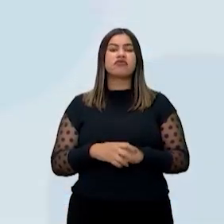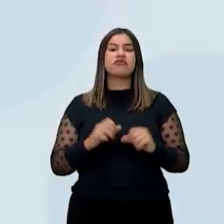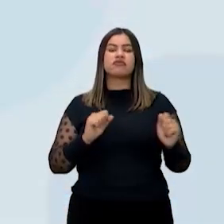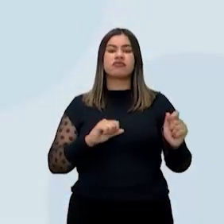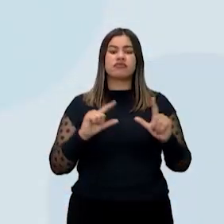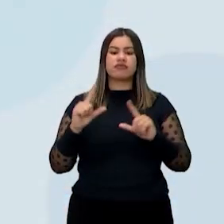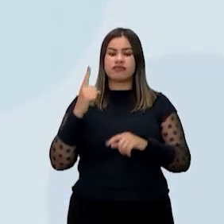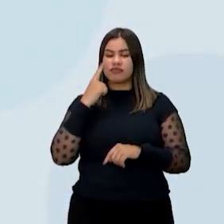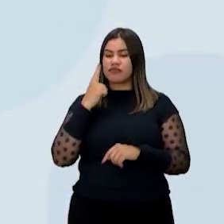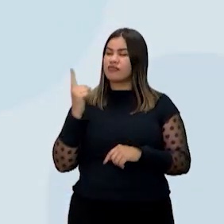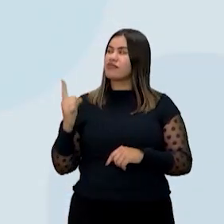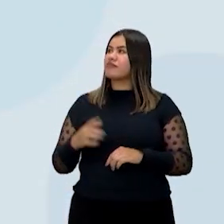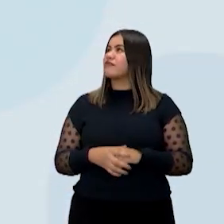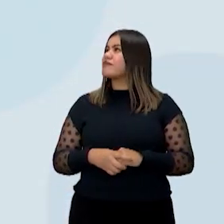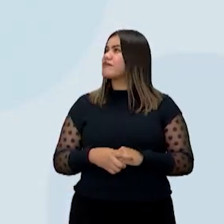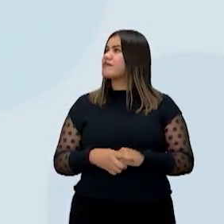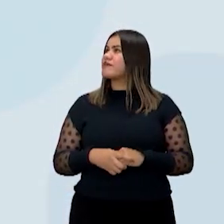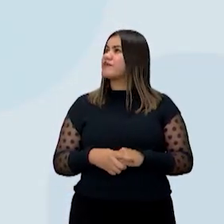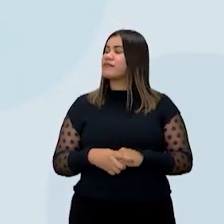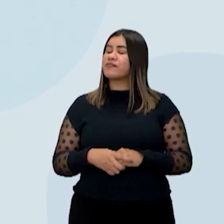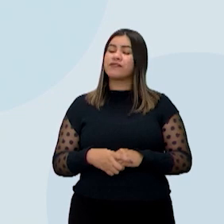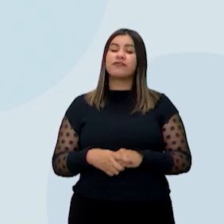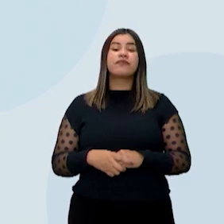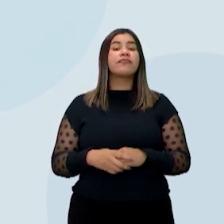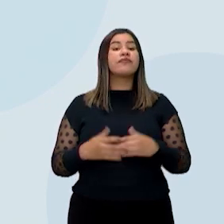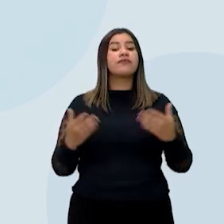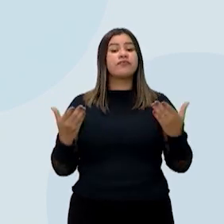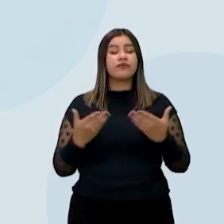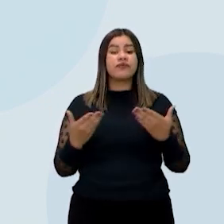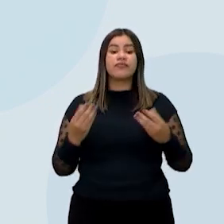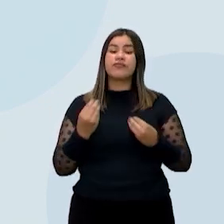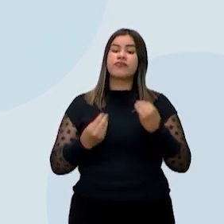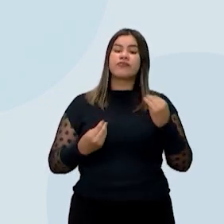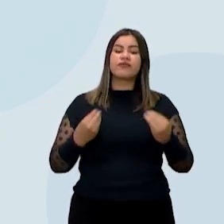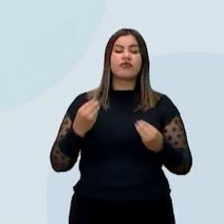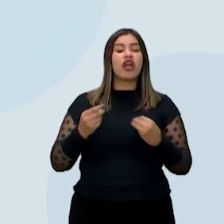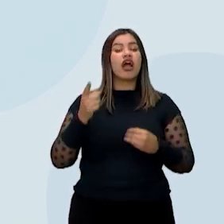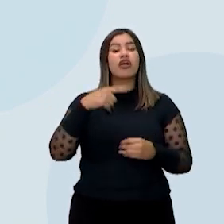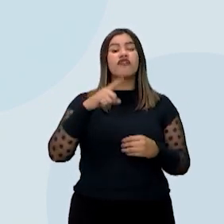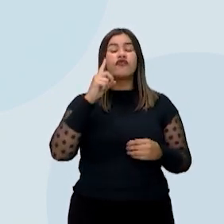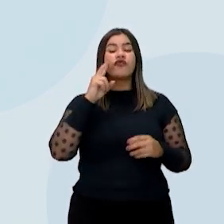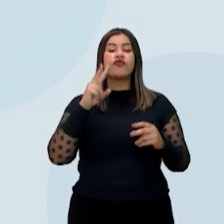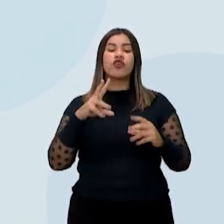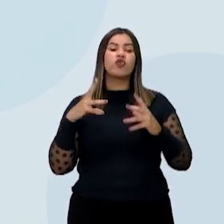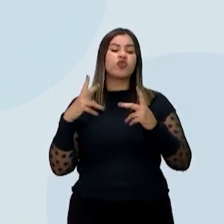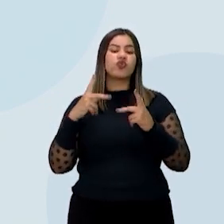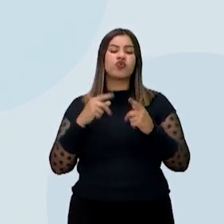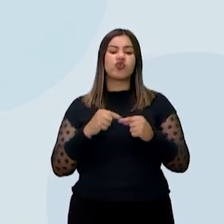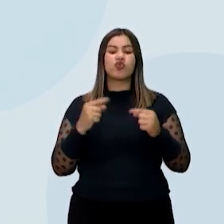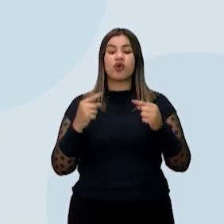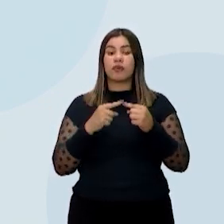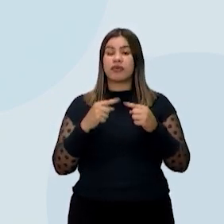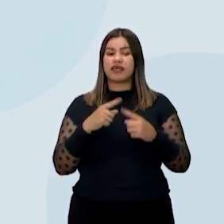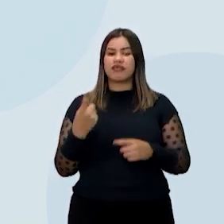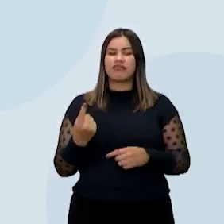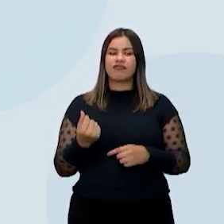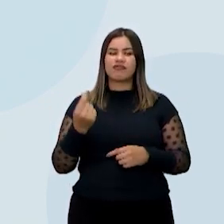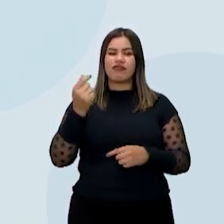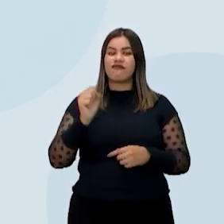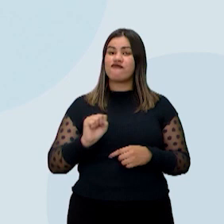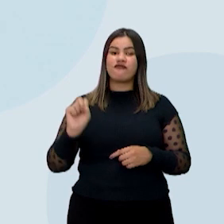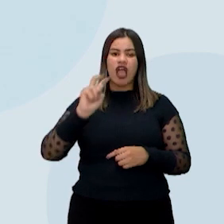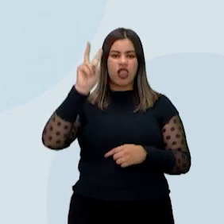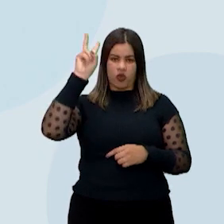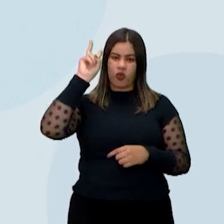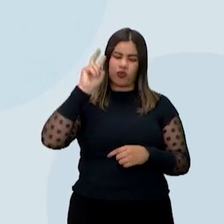no LED. Nesse sistema, a gente começa a enxergar tudo a partir de um preço. Tudo